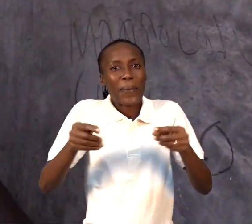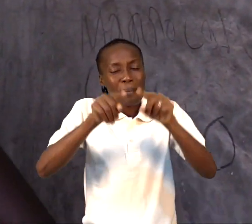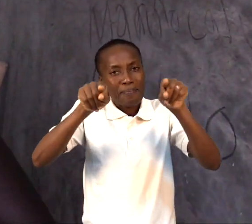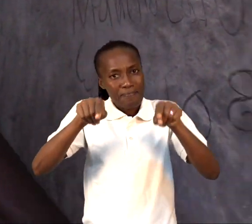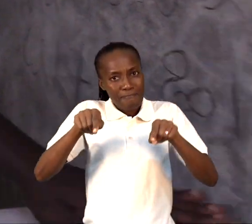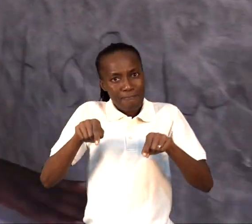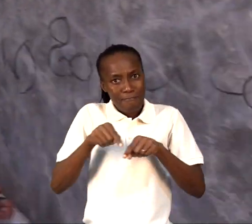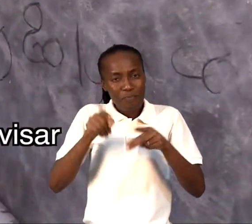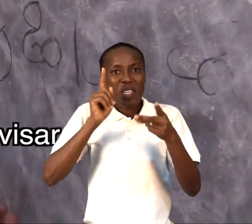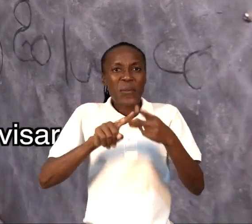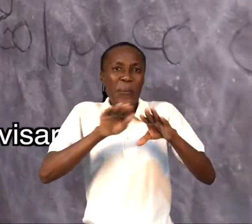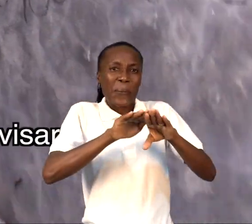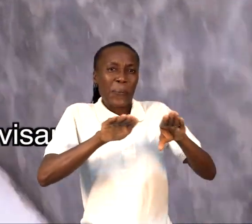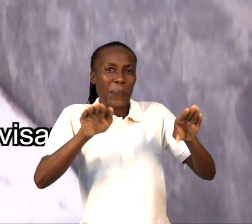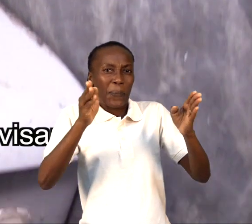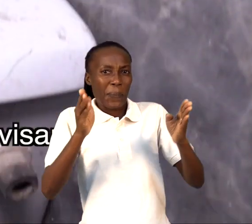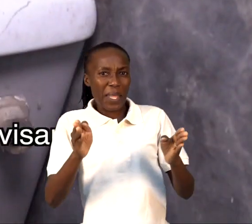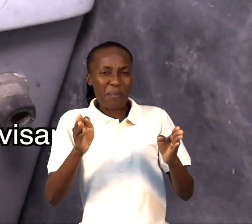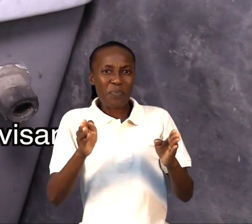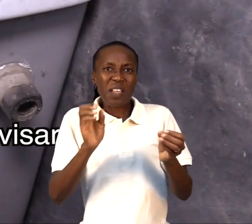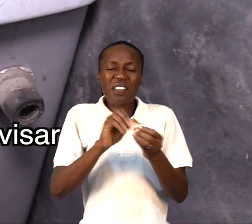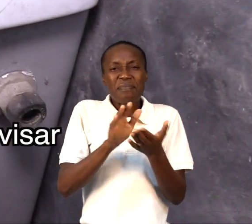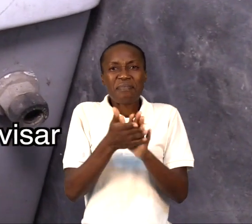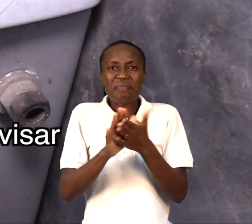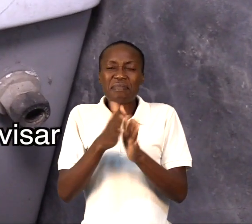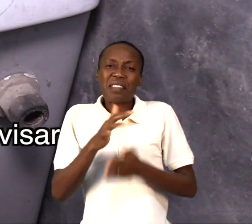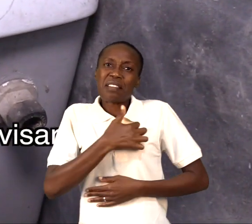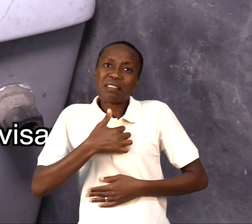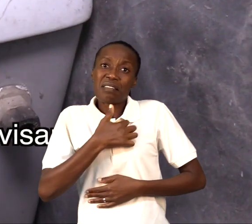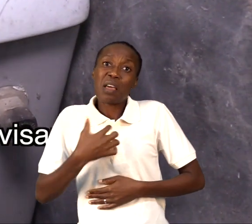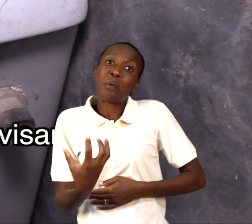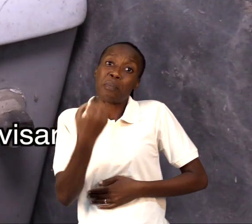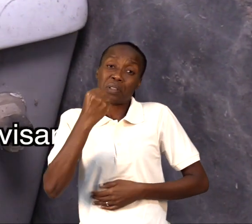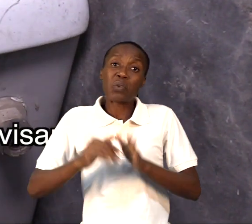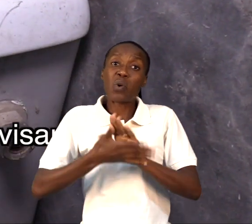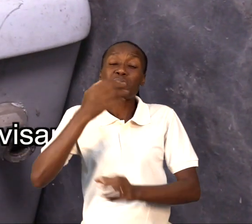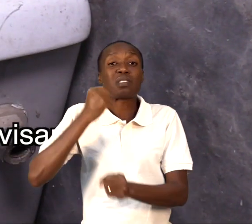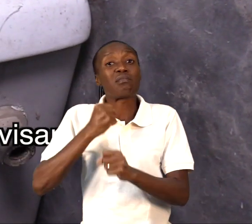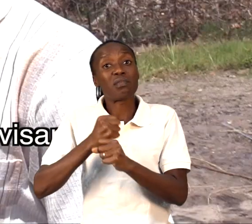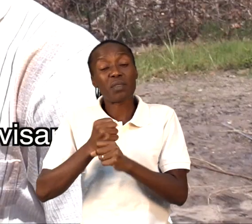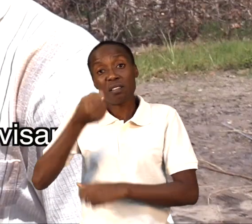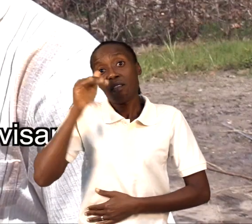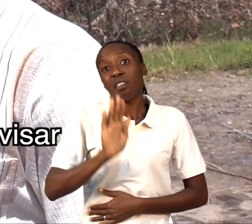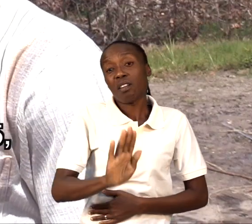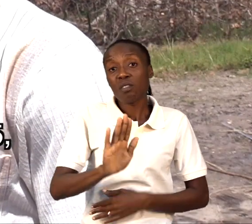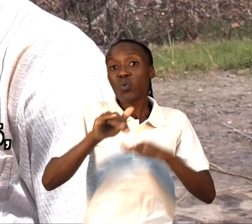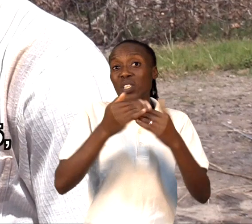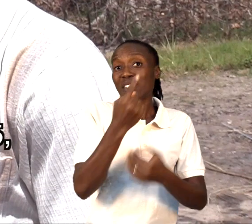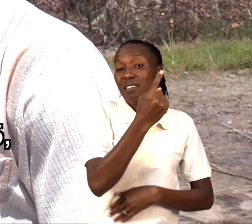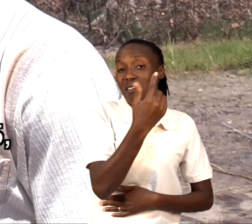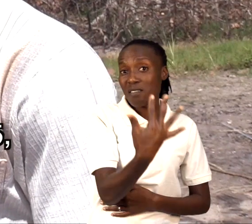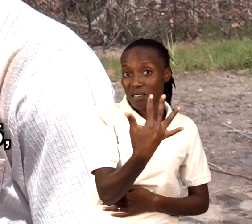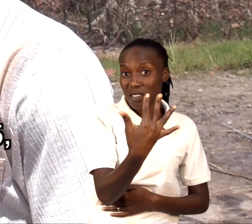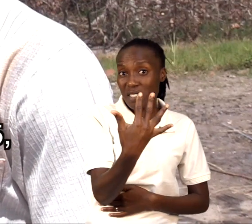banho, pusemos lá uma marquesa, um pequeno tabuleiro, tínhamos que improvisar qualquer coisa para poder trabalhar. E começamos